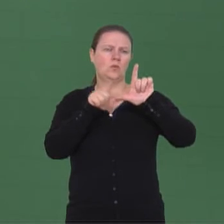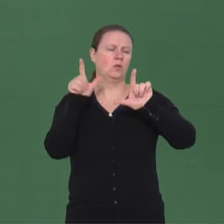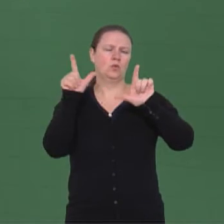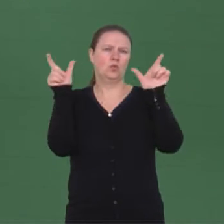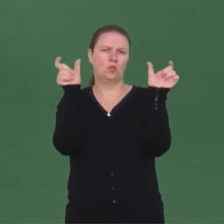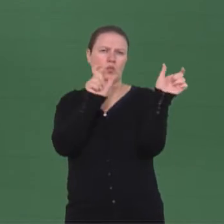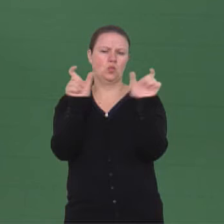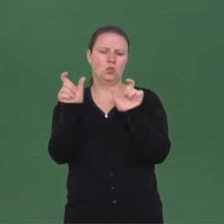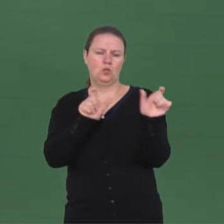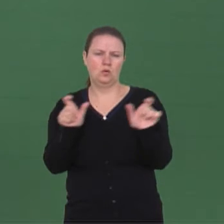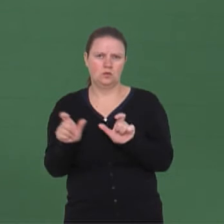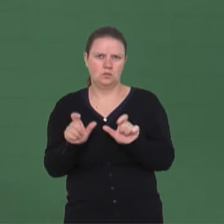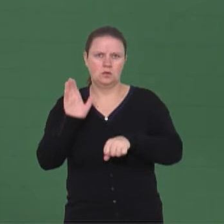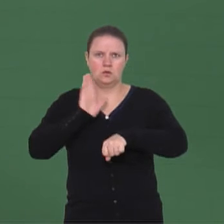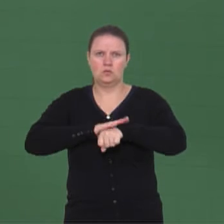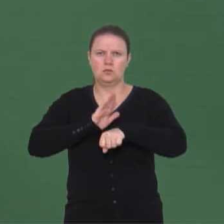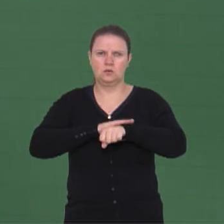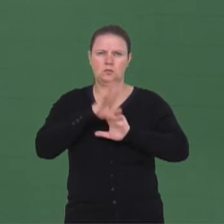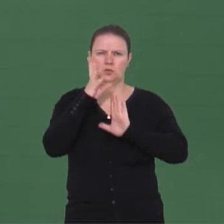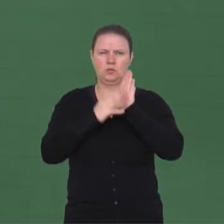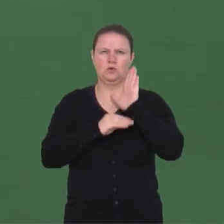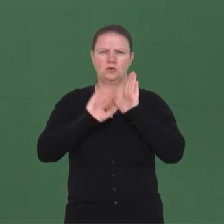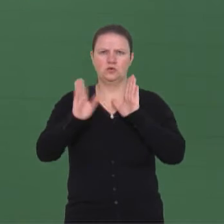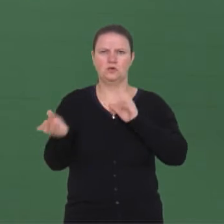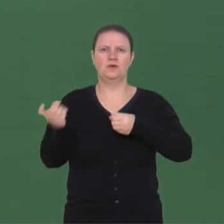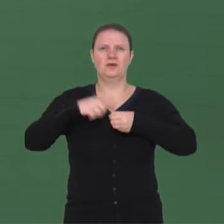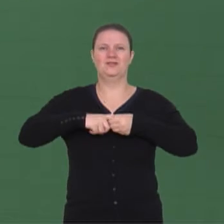Eu vou dar um tempinho para vocês copiarem, já volto.